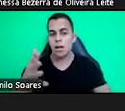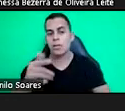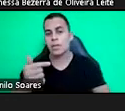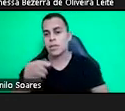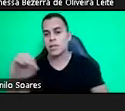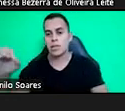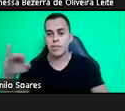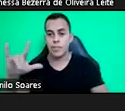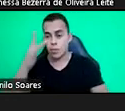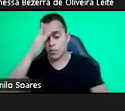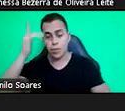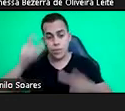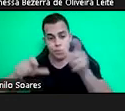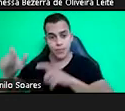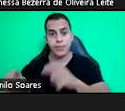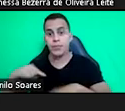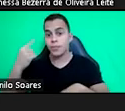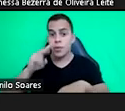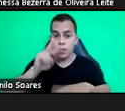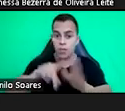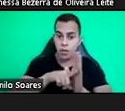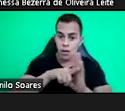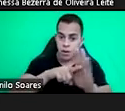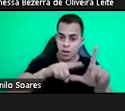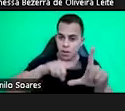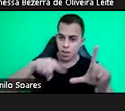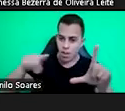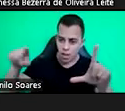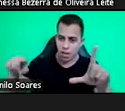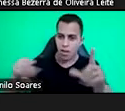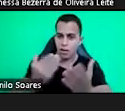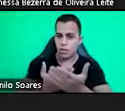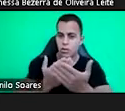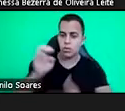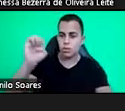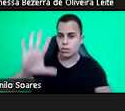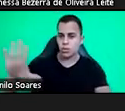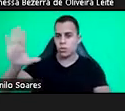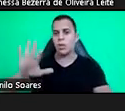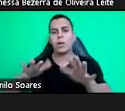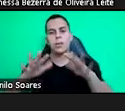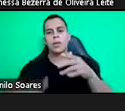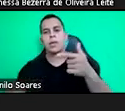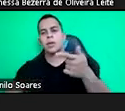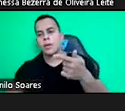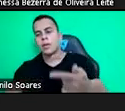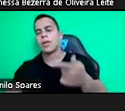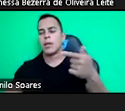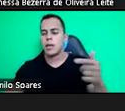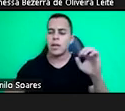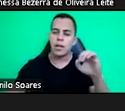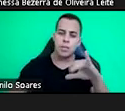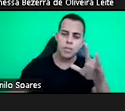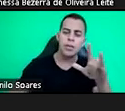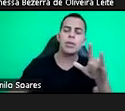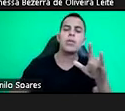gente olha para aqui nesse gráfico do estudo europeu, com mais ou menos 760 mil indivíduos, a gente vê que a gente já